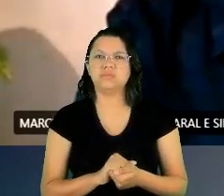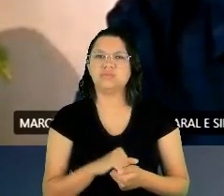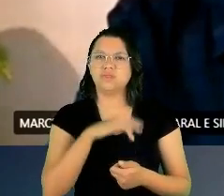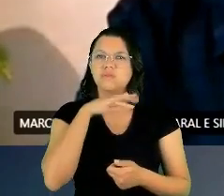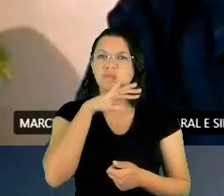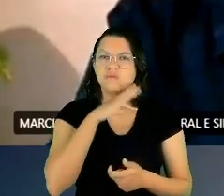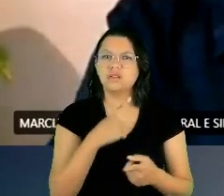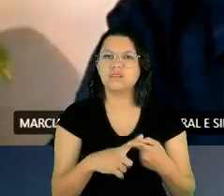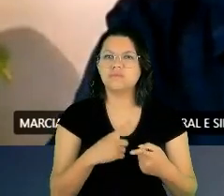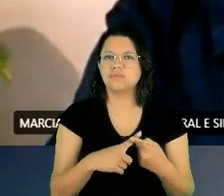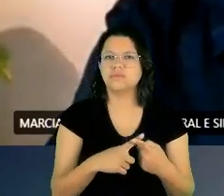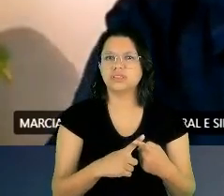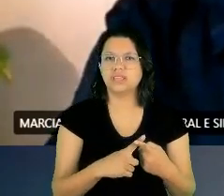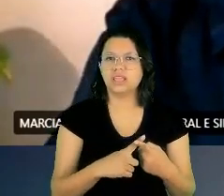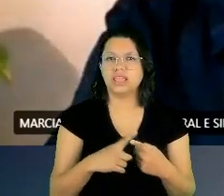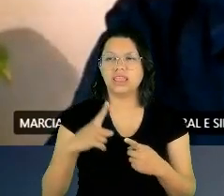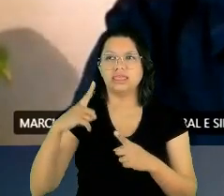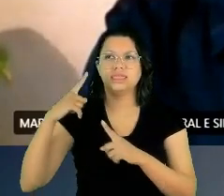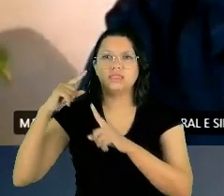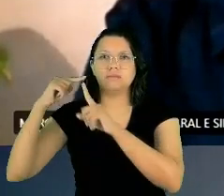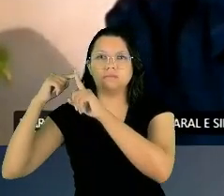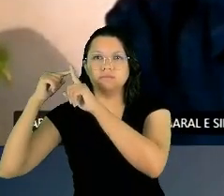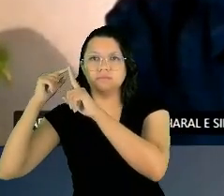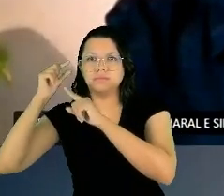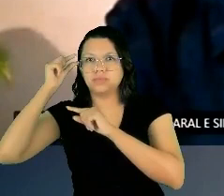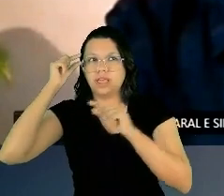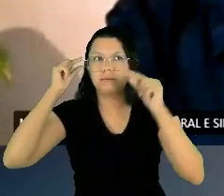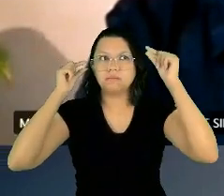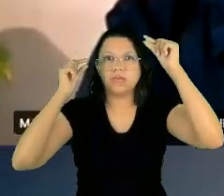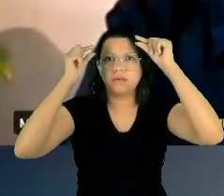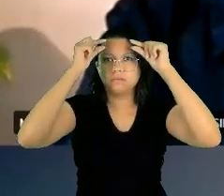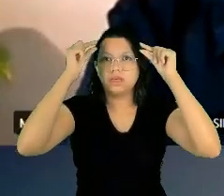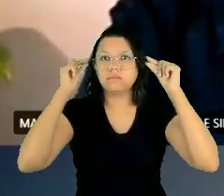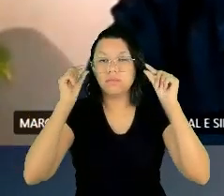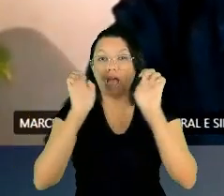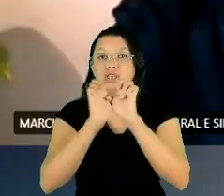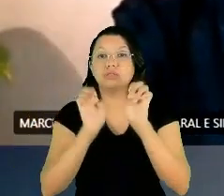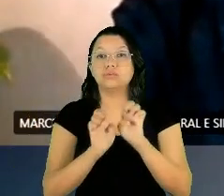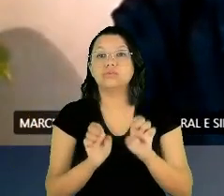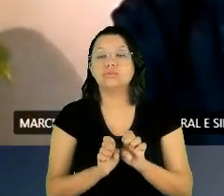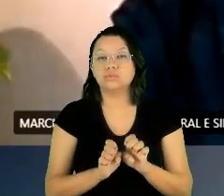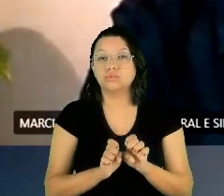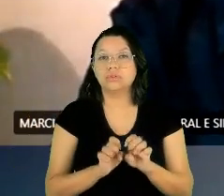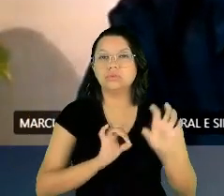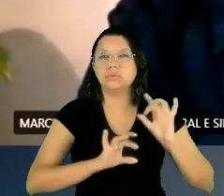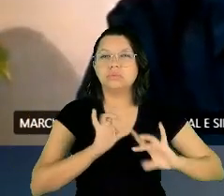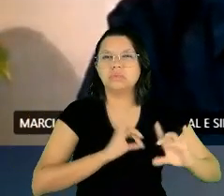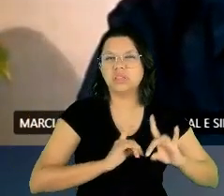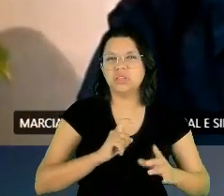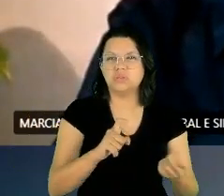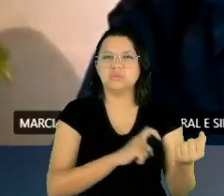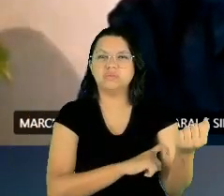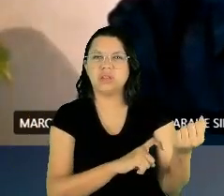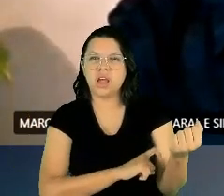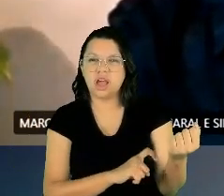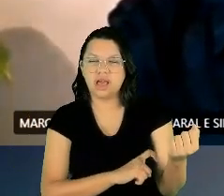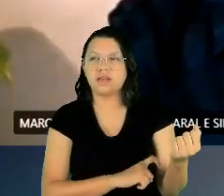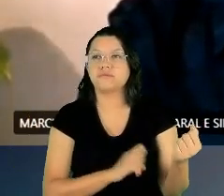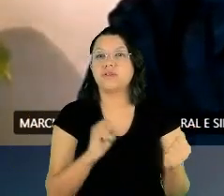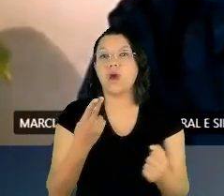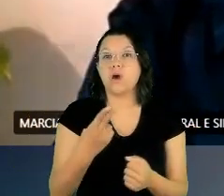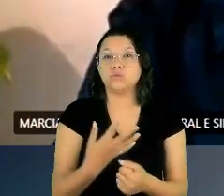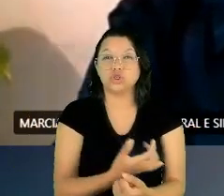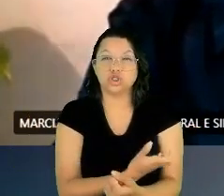Né? Então, foi aversivo, foi ruim, porque ativou ínsula anterior, ativou a amígdala, que são estruturas do medo, ou estruturas